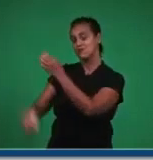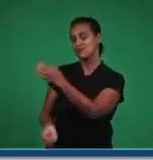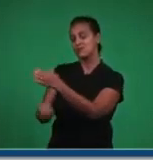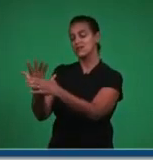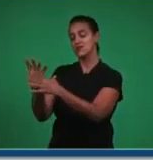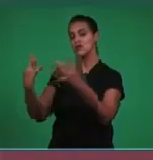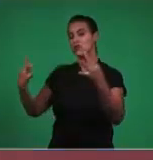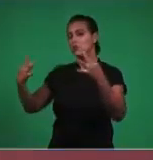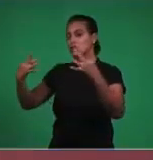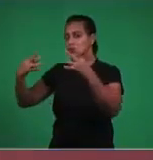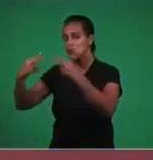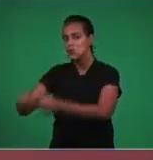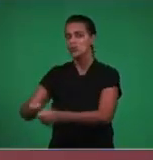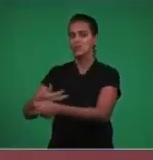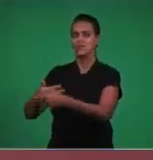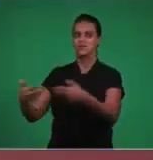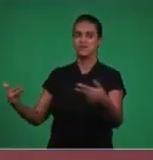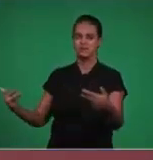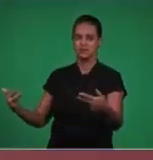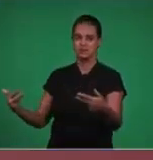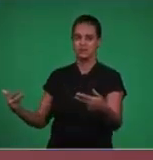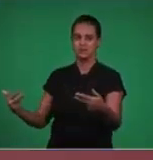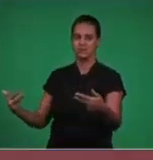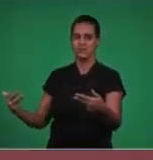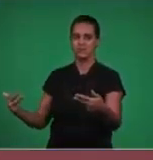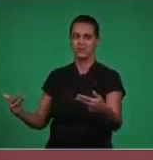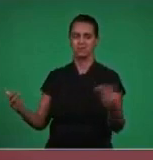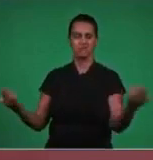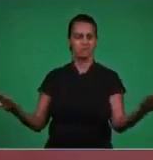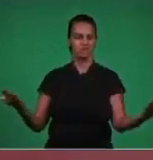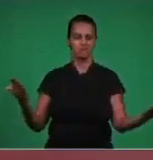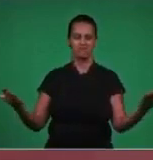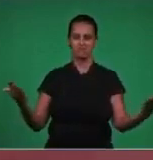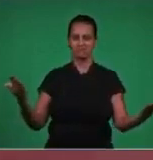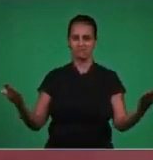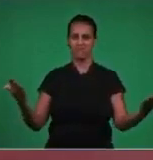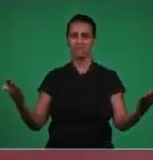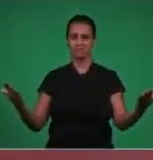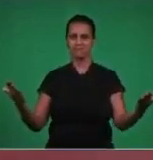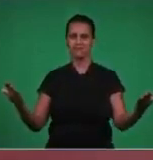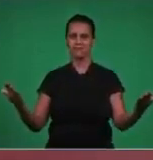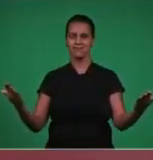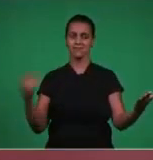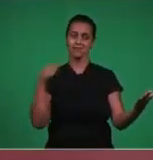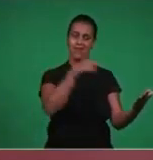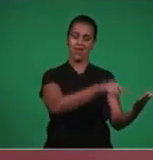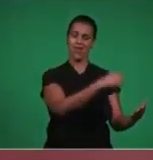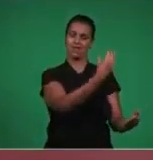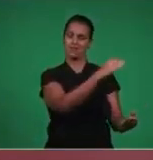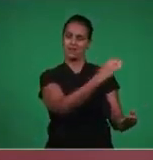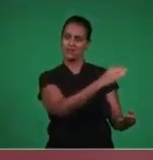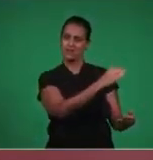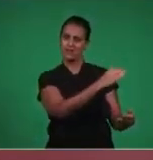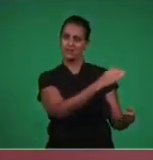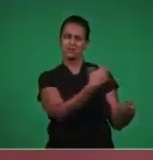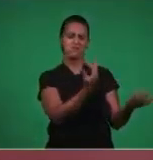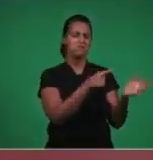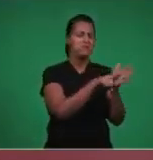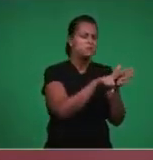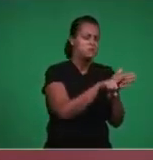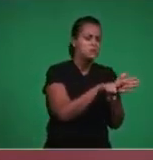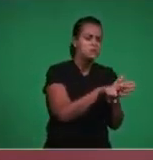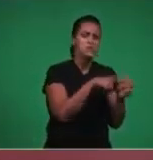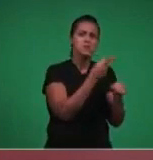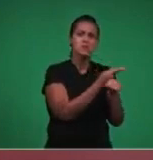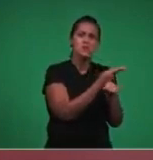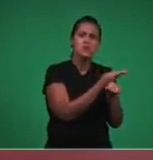coisas. Então, se nós formos observar o criacionismo científico, que ele procura encontrar evidências acerca de um